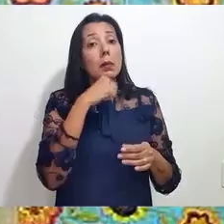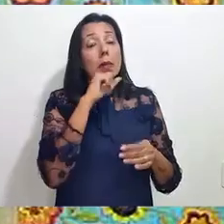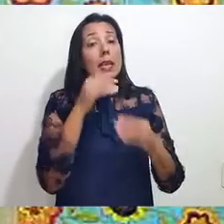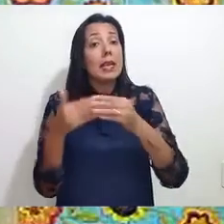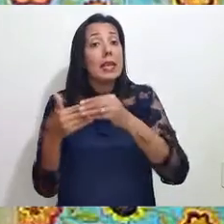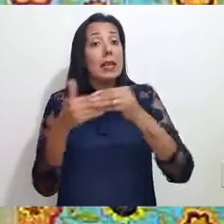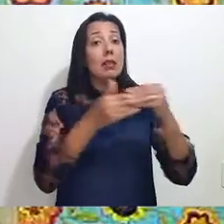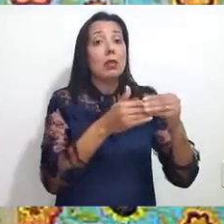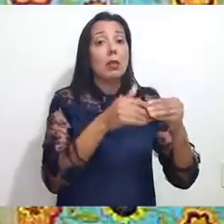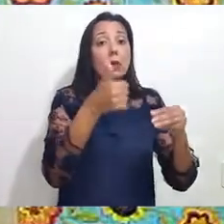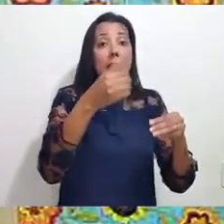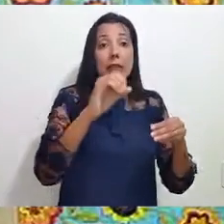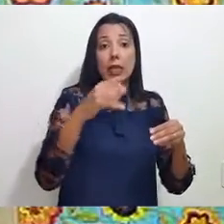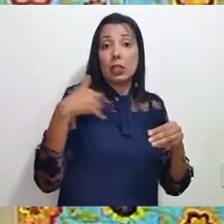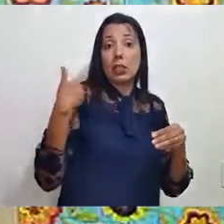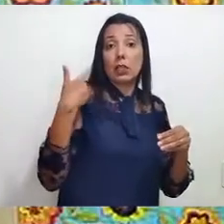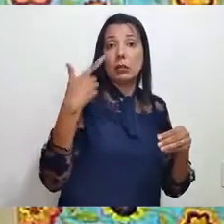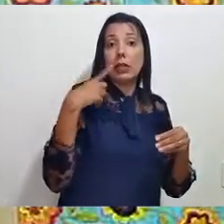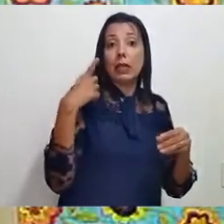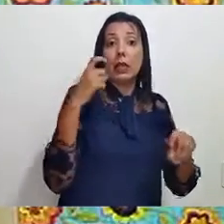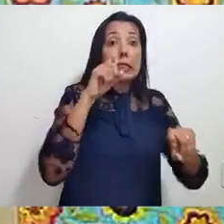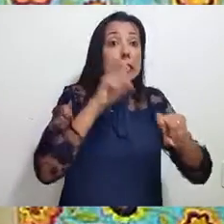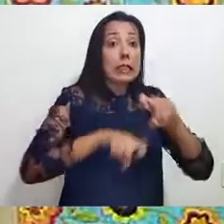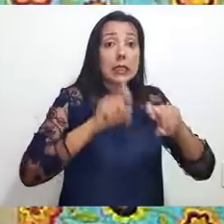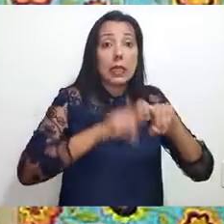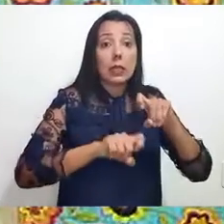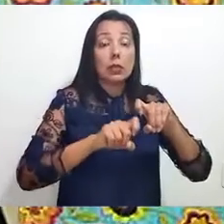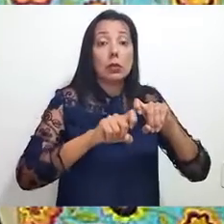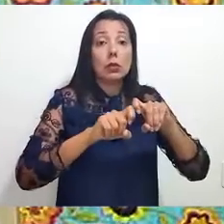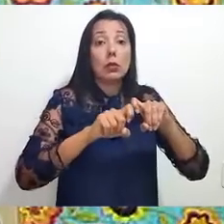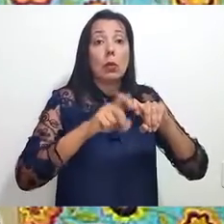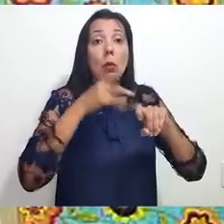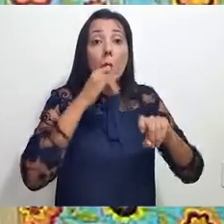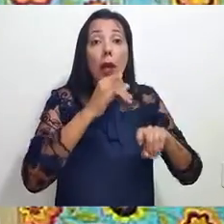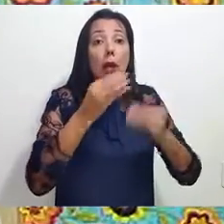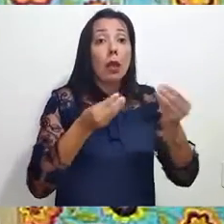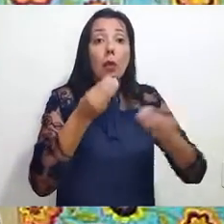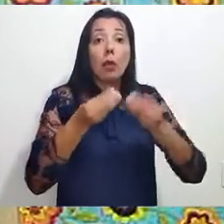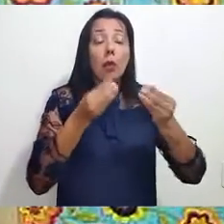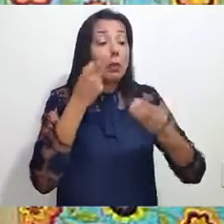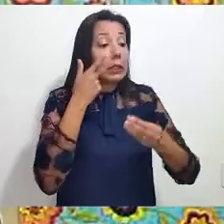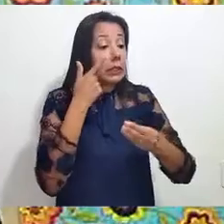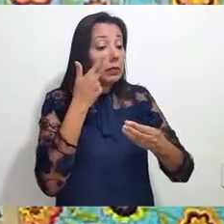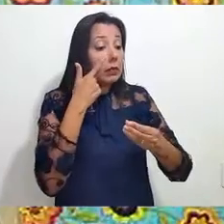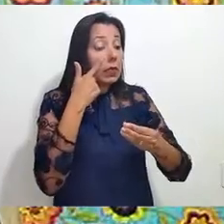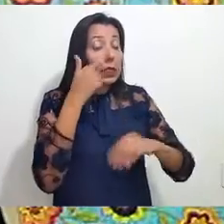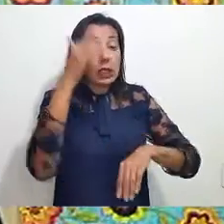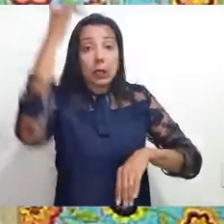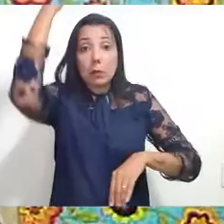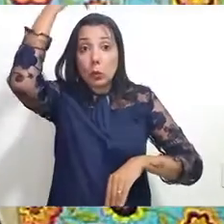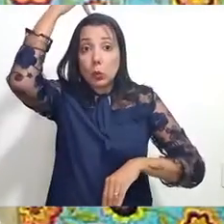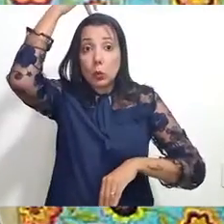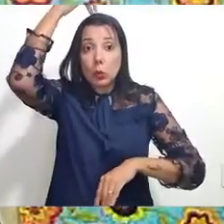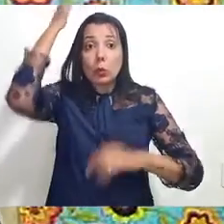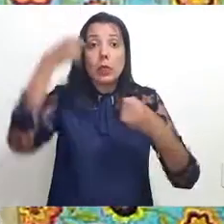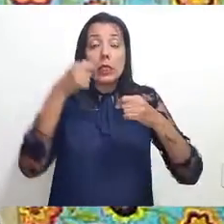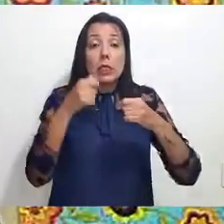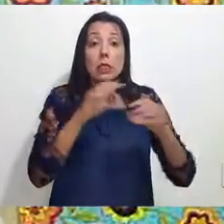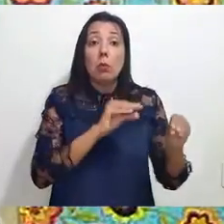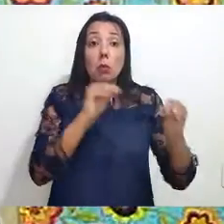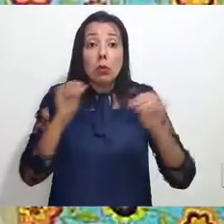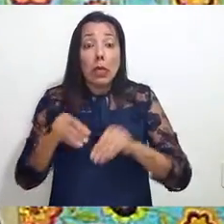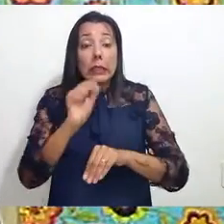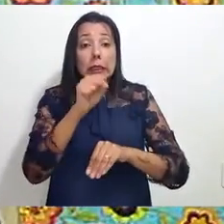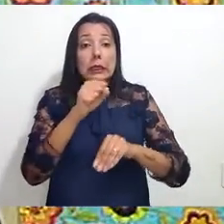10 anos de idade, para ter uma relação sexual com o pai. Então, assim, para vocês verem aquilo que eu estava falando, que a gente tem que mudar estruturalmente